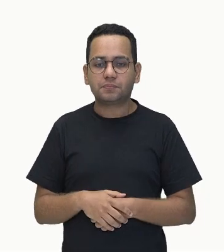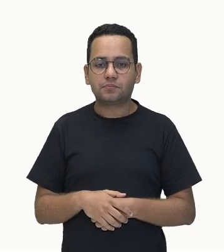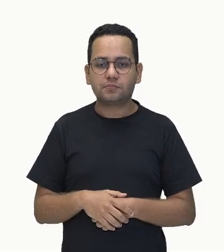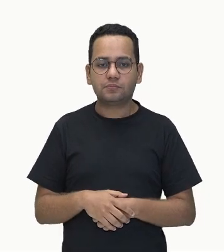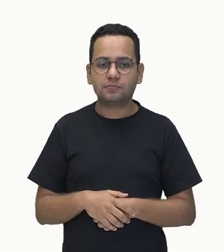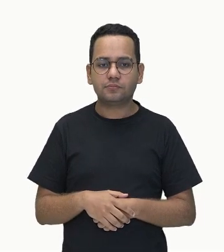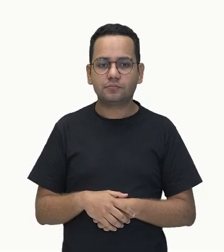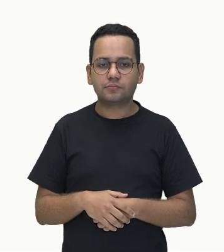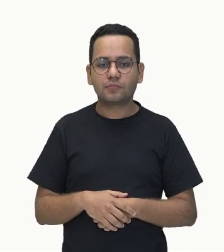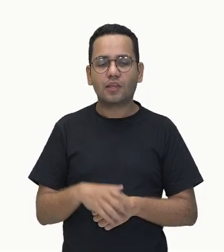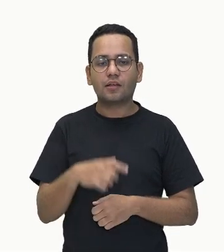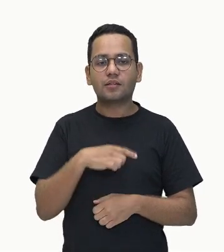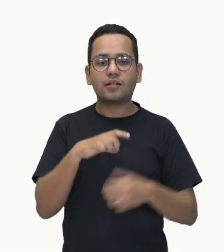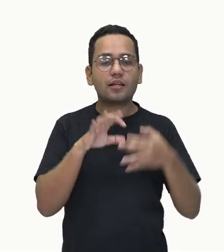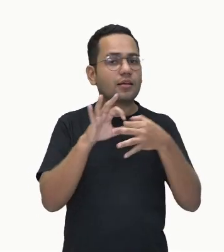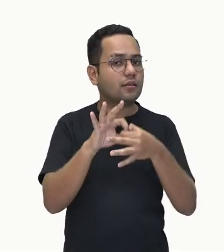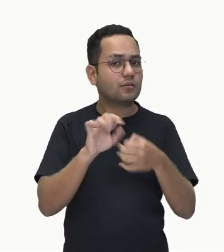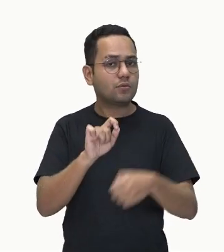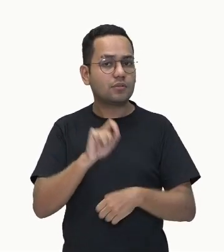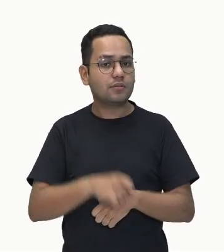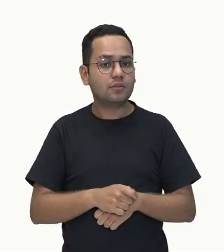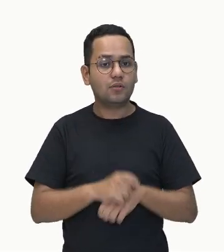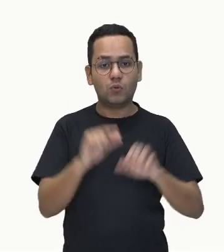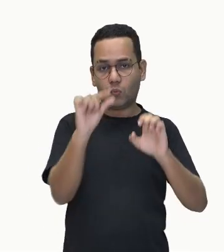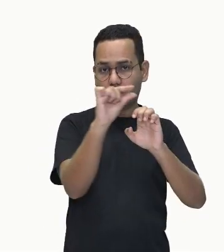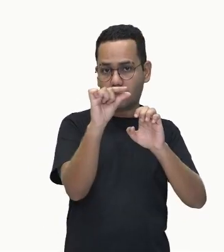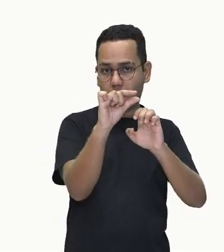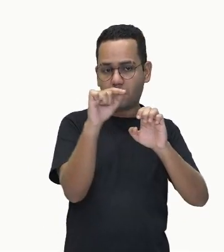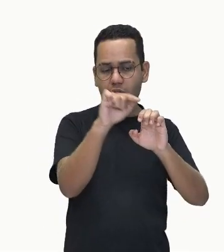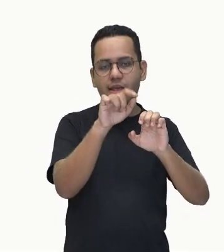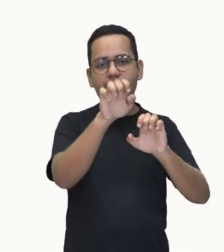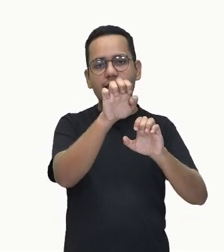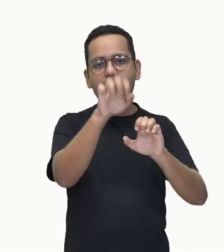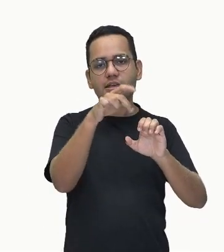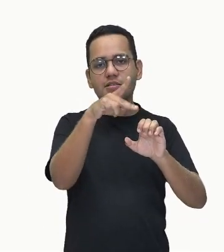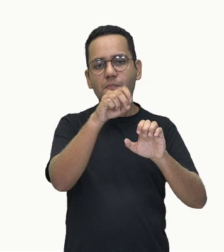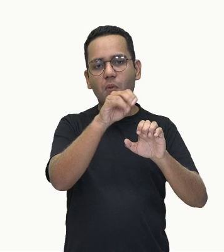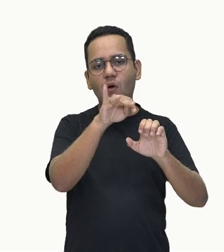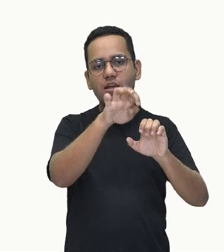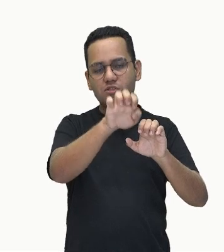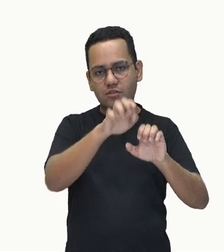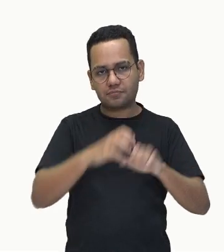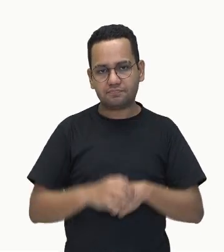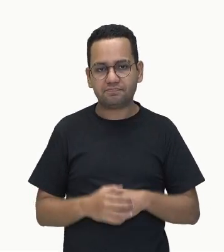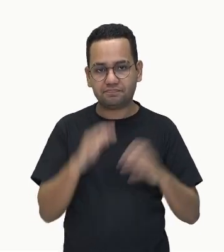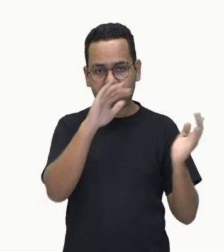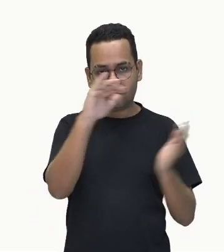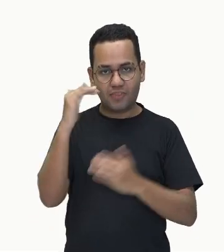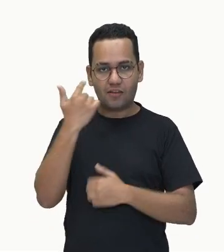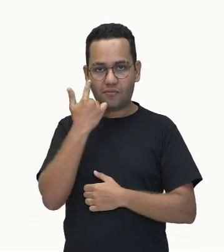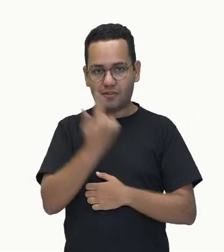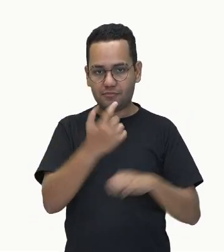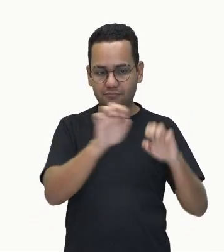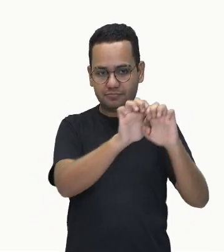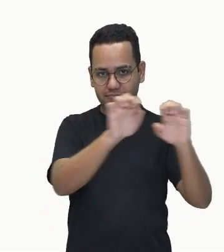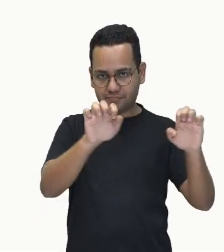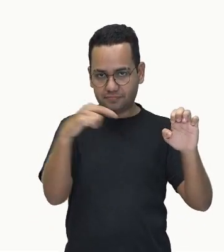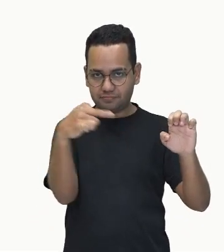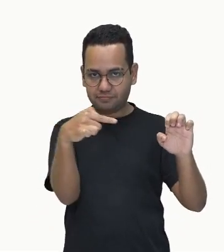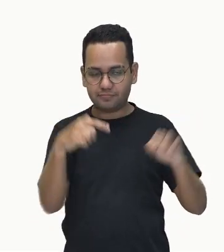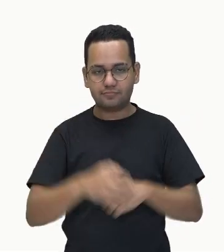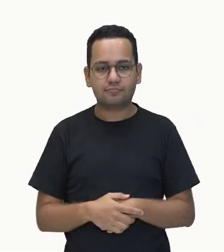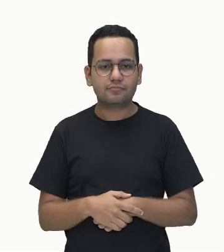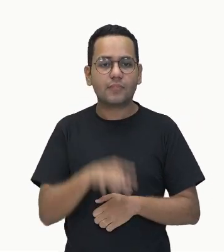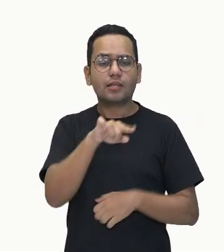estará sempre no expoente Olha o formato aqui de uma equação exponencial Então esse é o formato mais